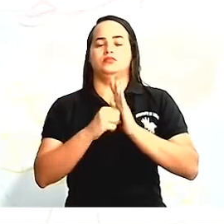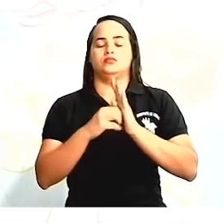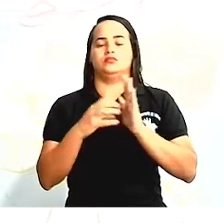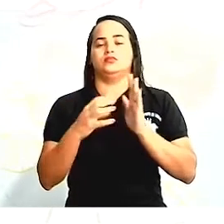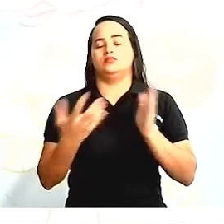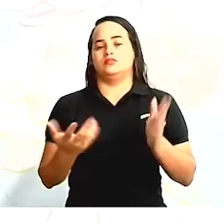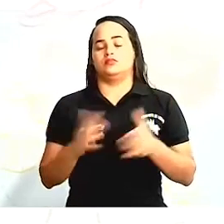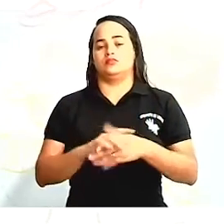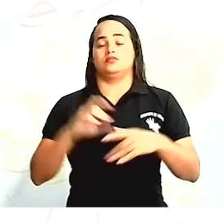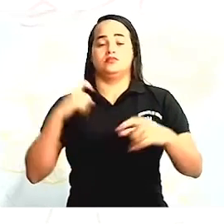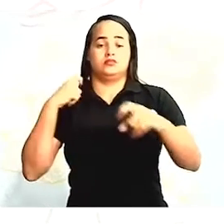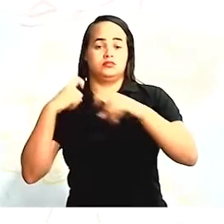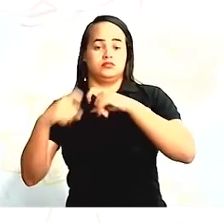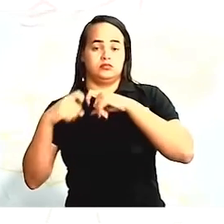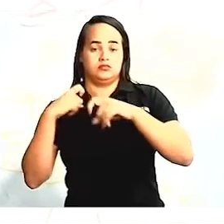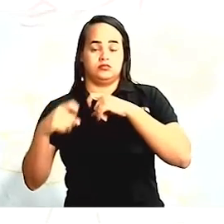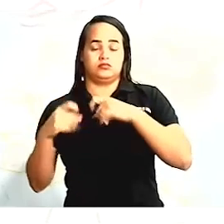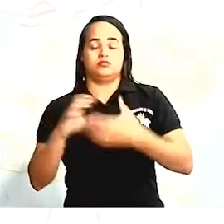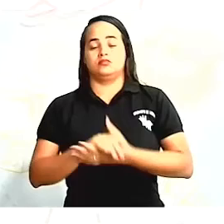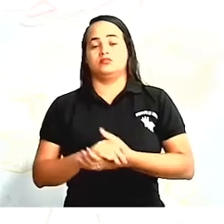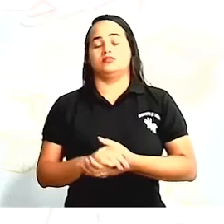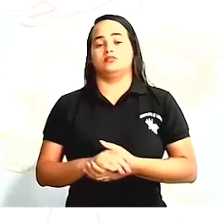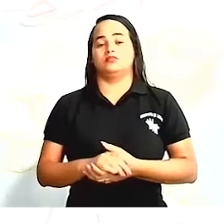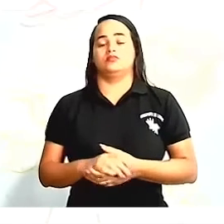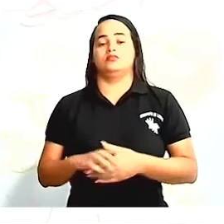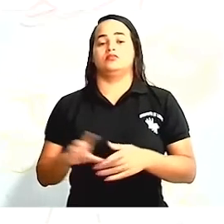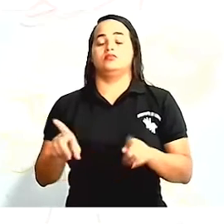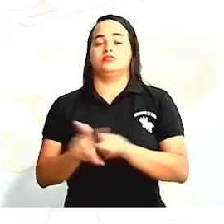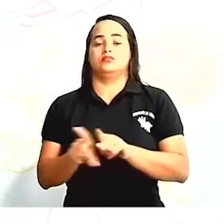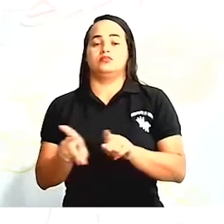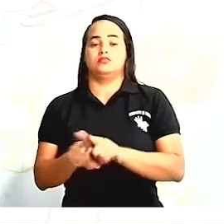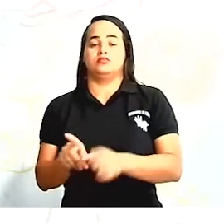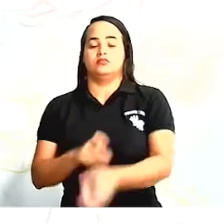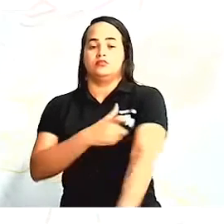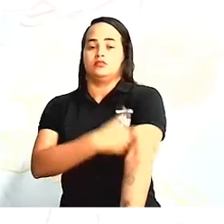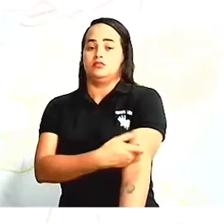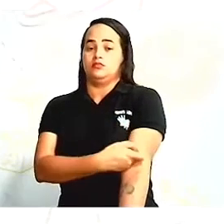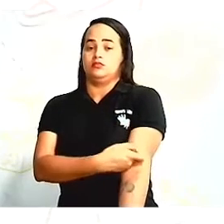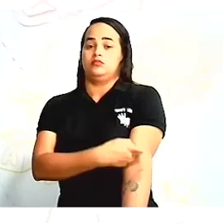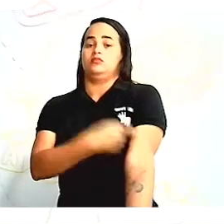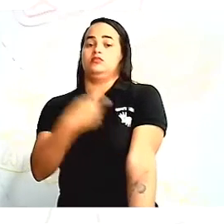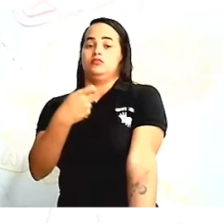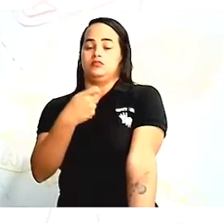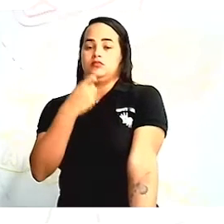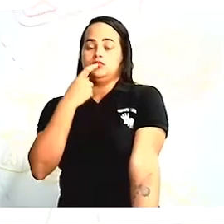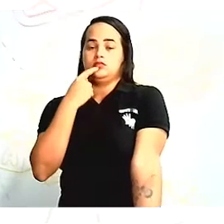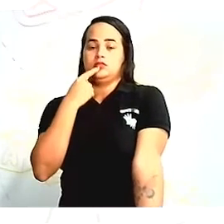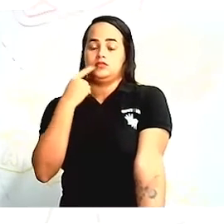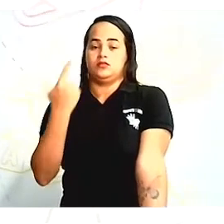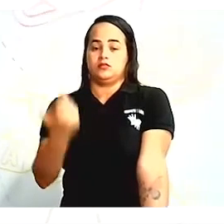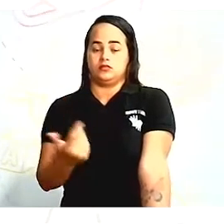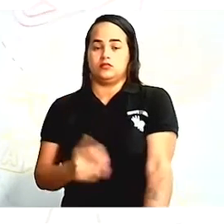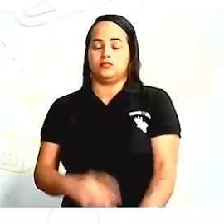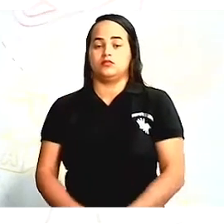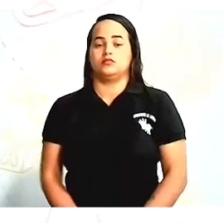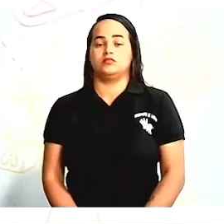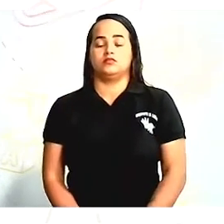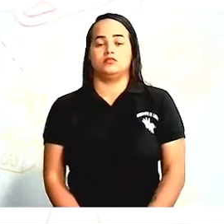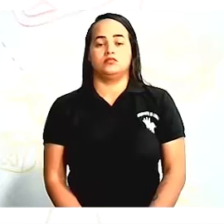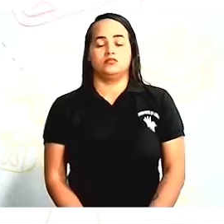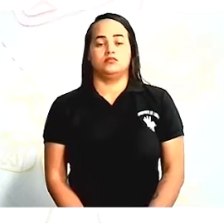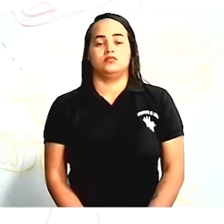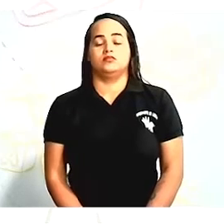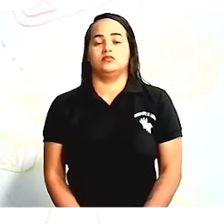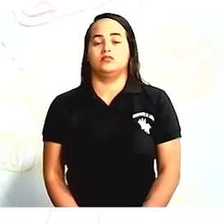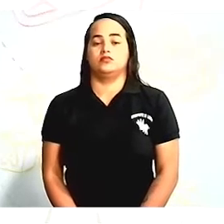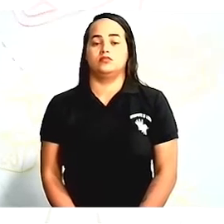de transmissão sexual, a partir de transmissão sanguínea, visto que afeta o sistema linfócito, que é uma célula